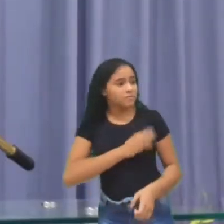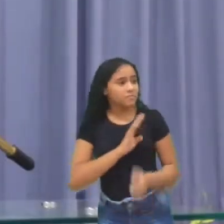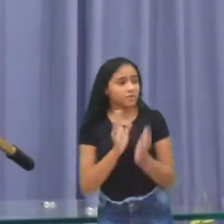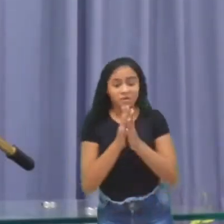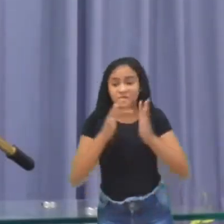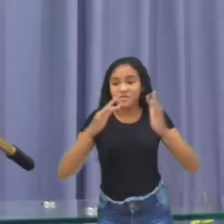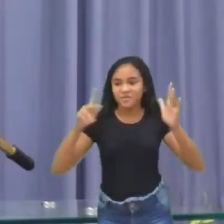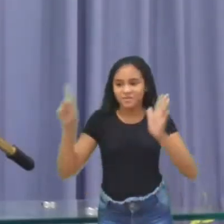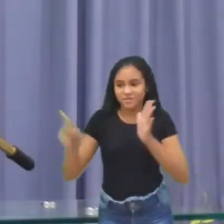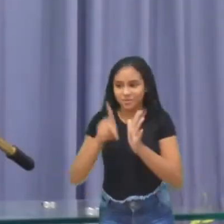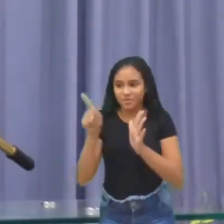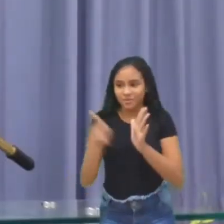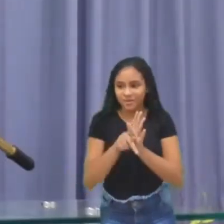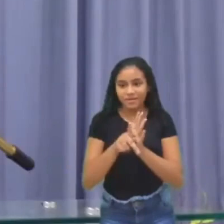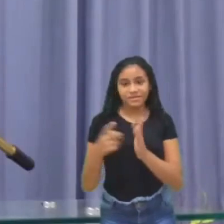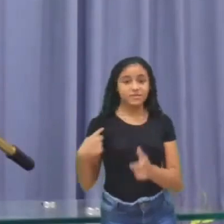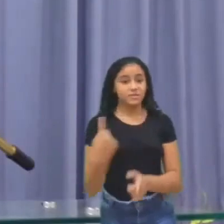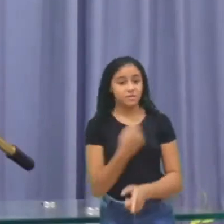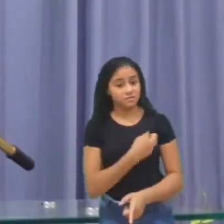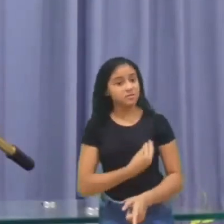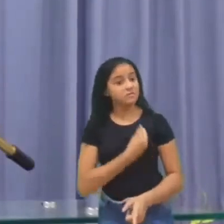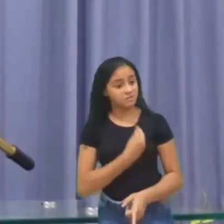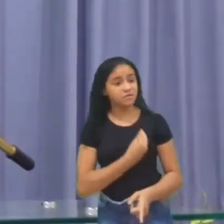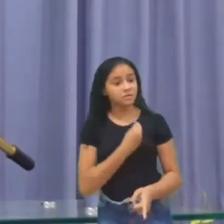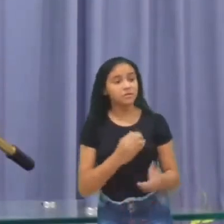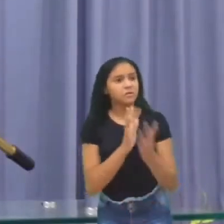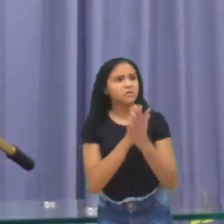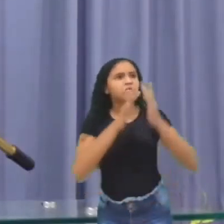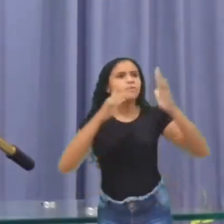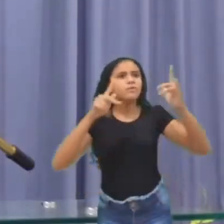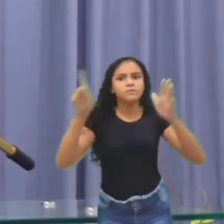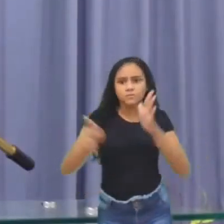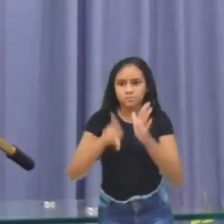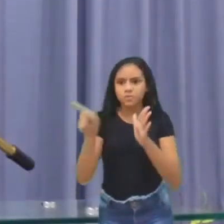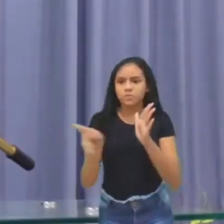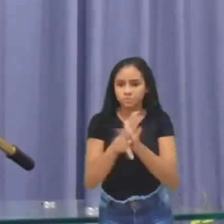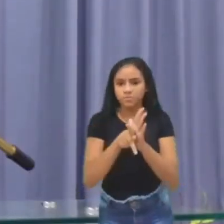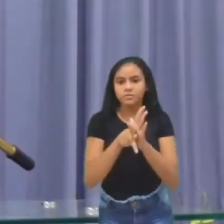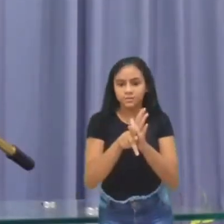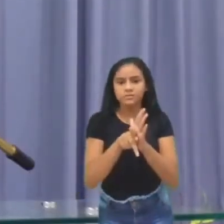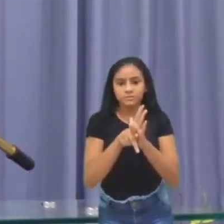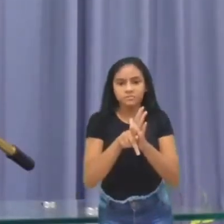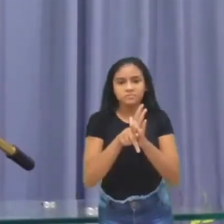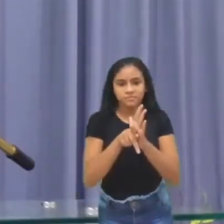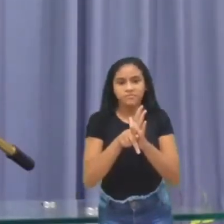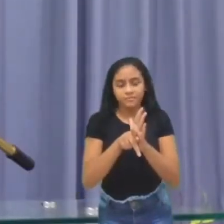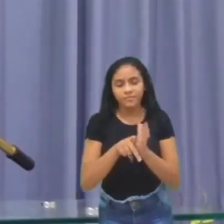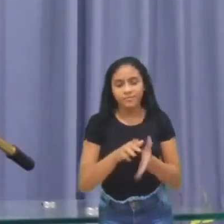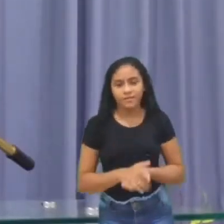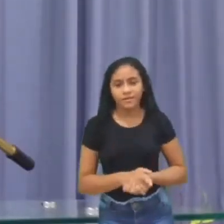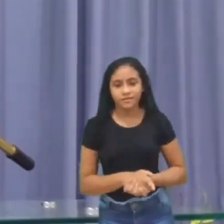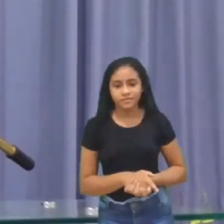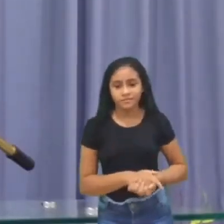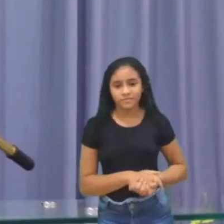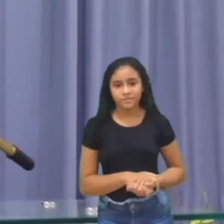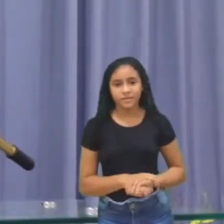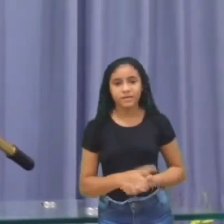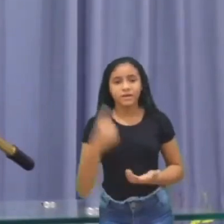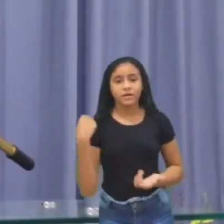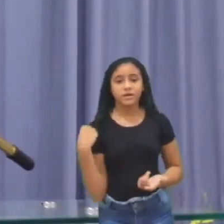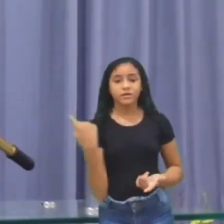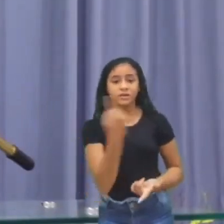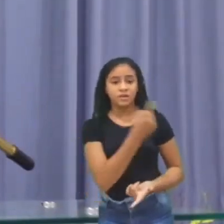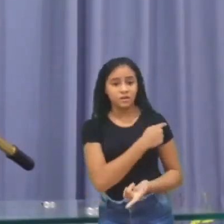de Deus para a nossa vida, as gloriosas promessas registradas, exaradas nas páginas da